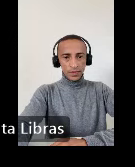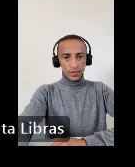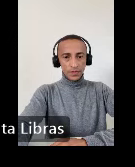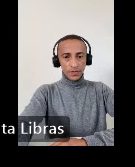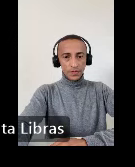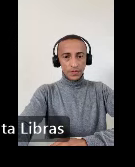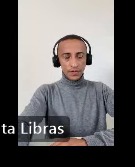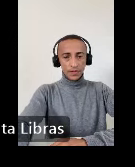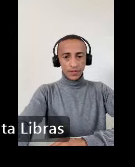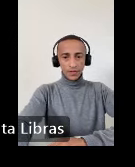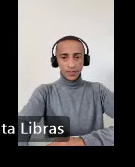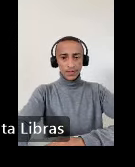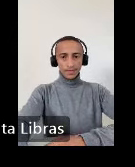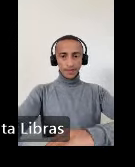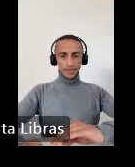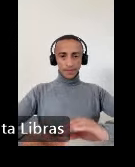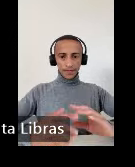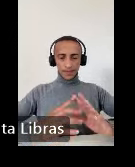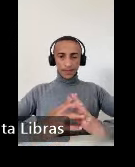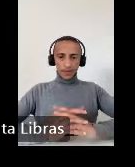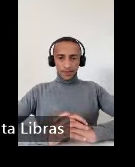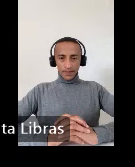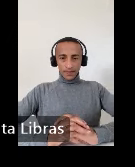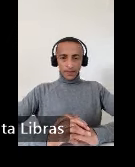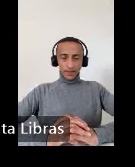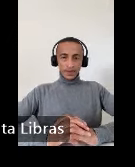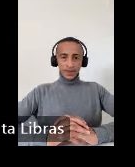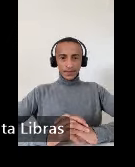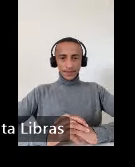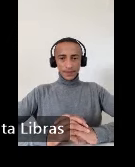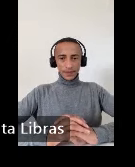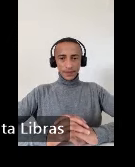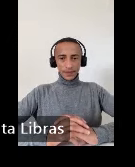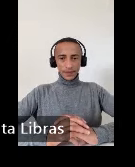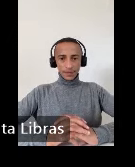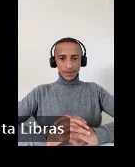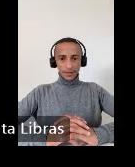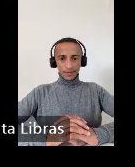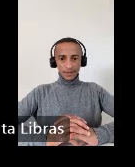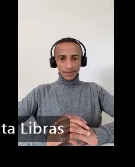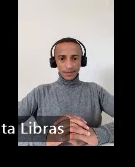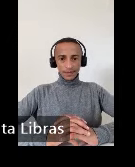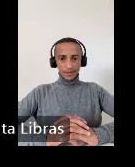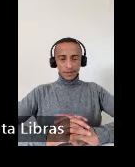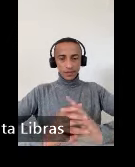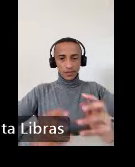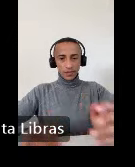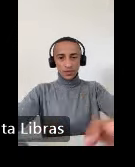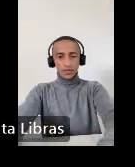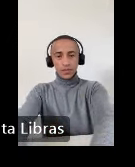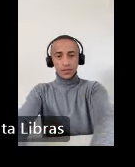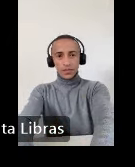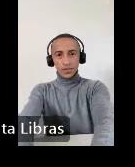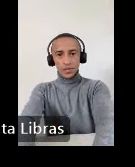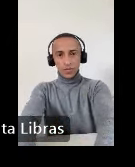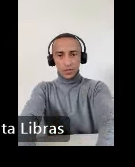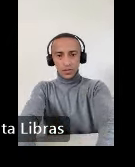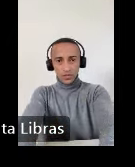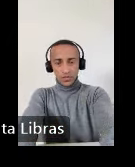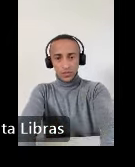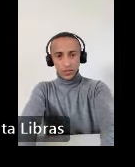gente como eu falei errar é é é uma é inerente à natureza humana Mas a gente não pode se conformar com isso